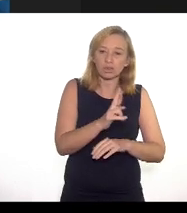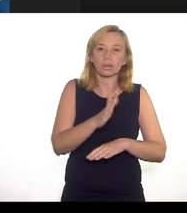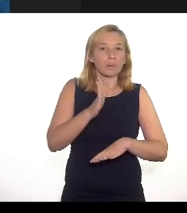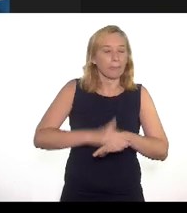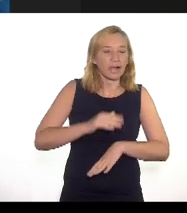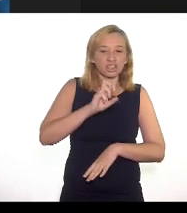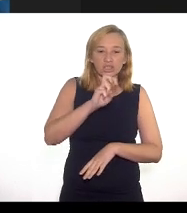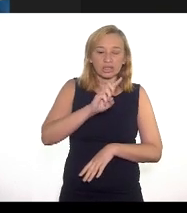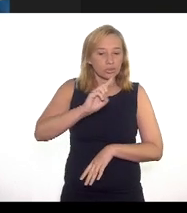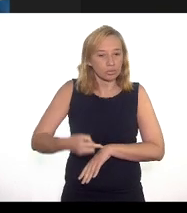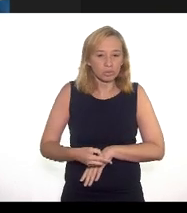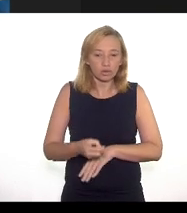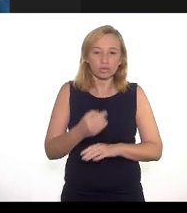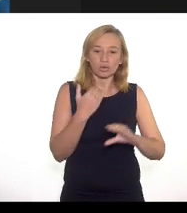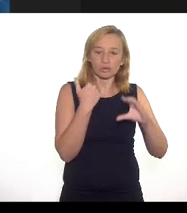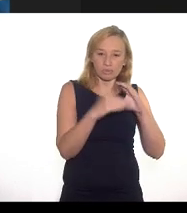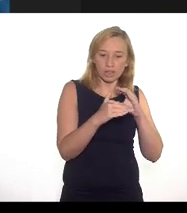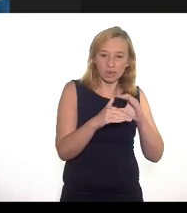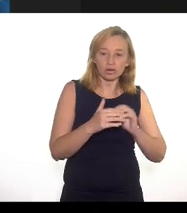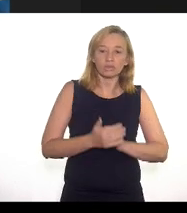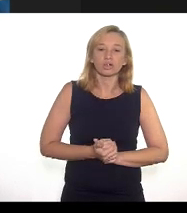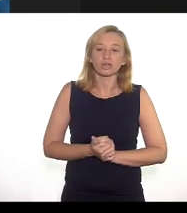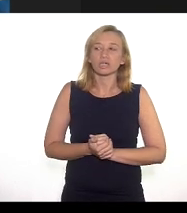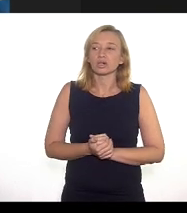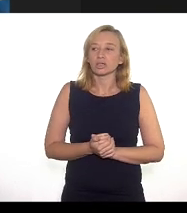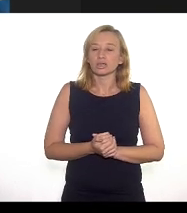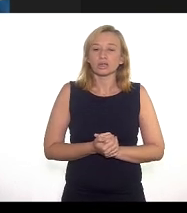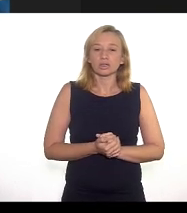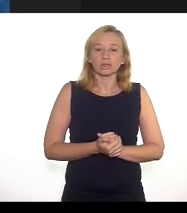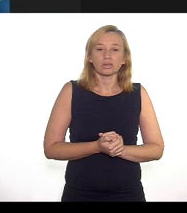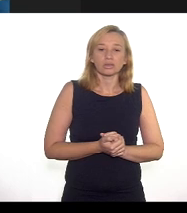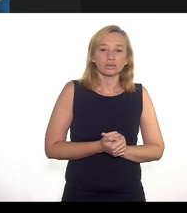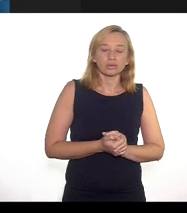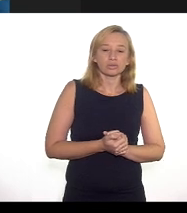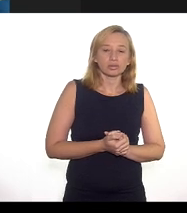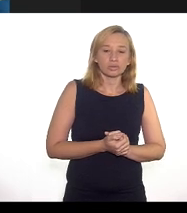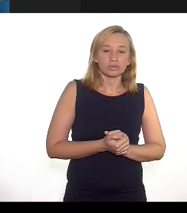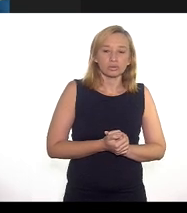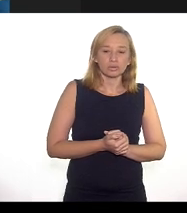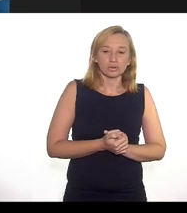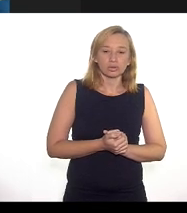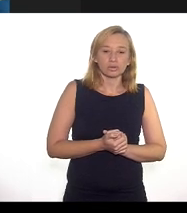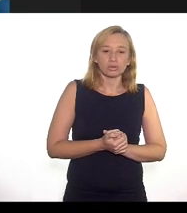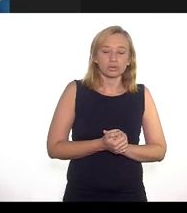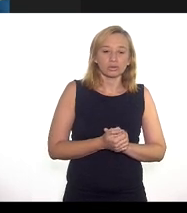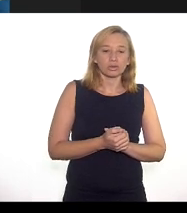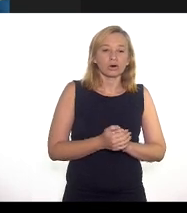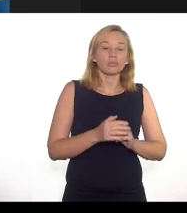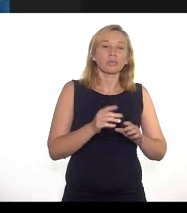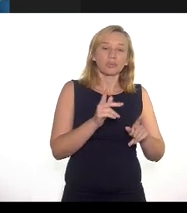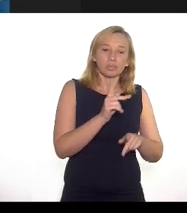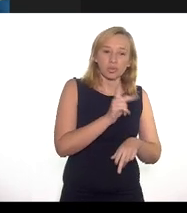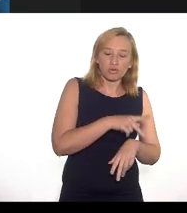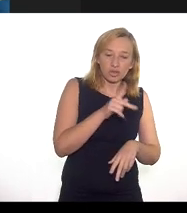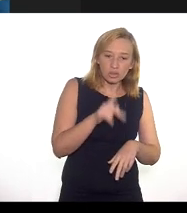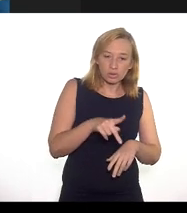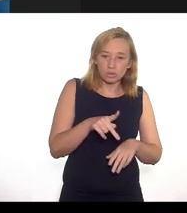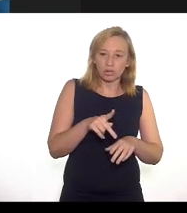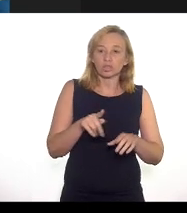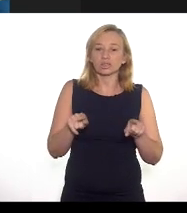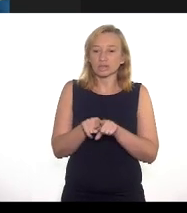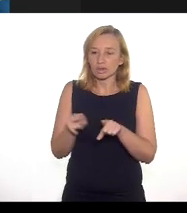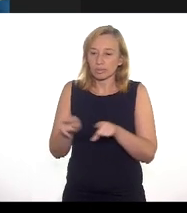mil e-mails, tanto para docentes quanto para discentes. Criamos